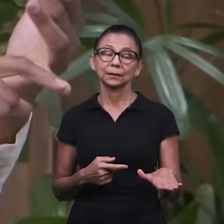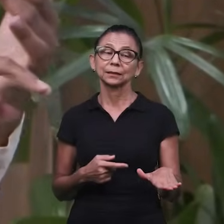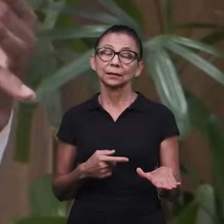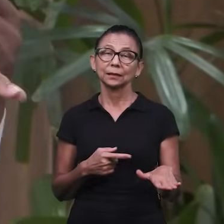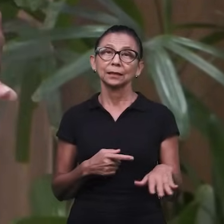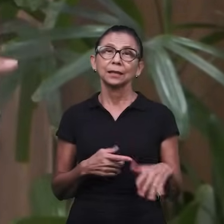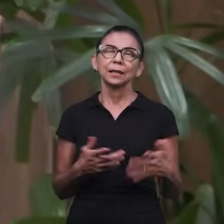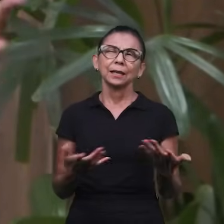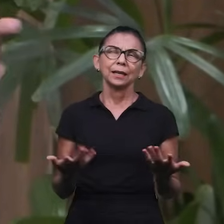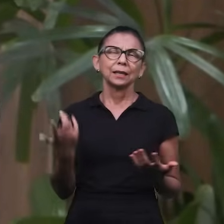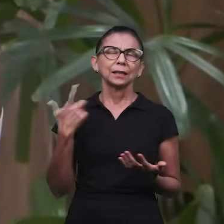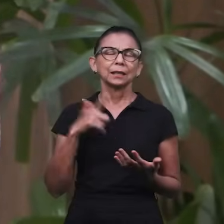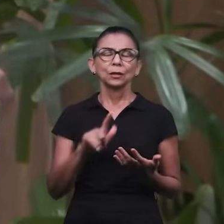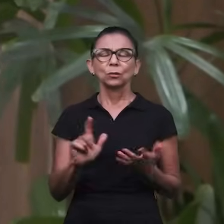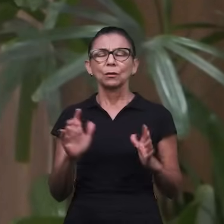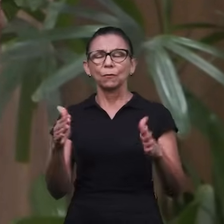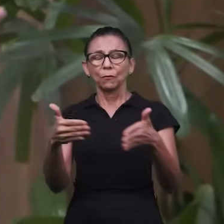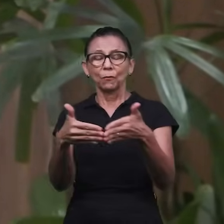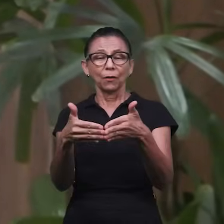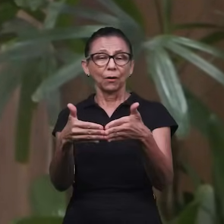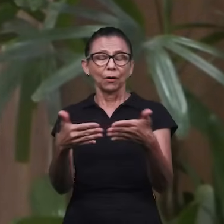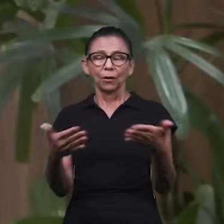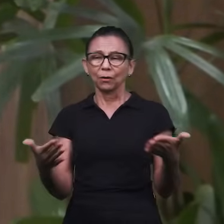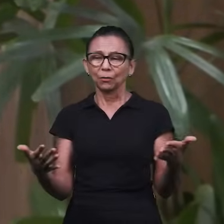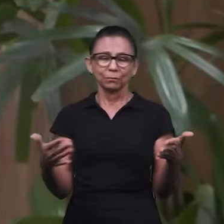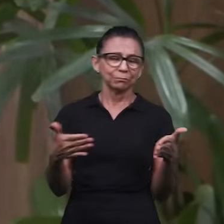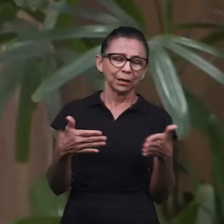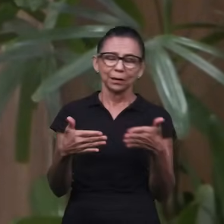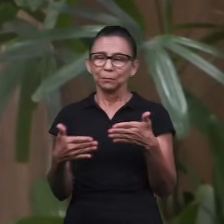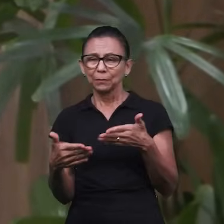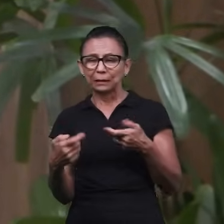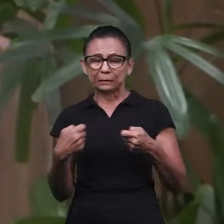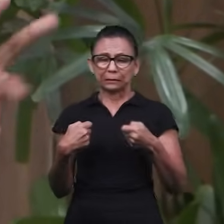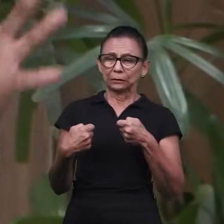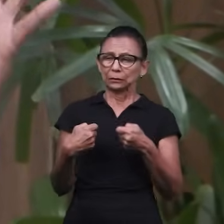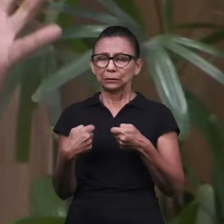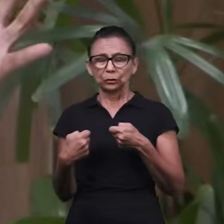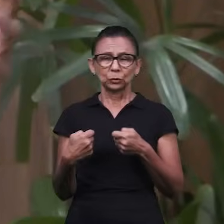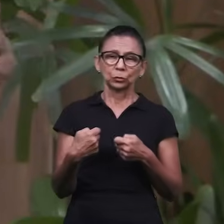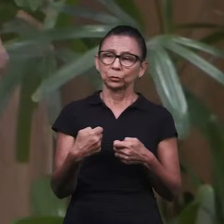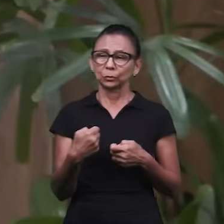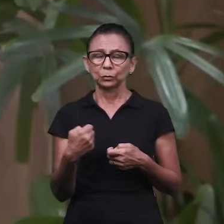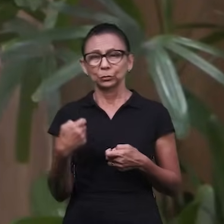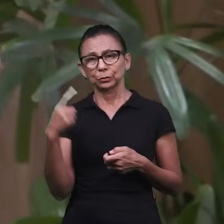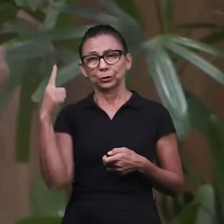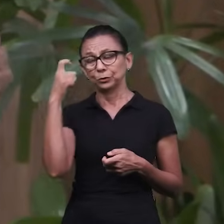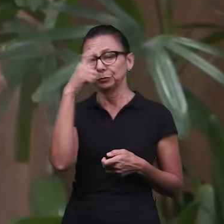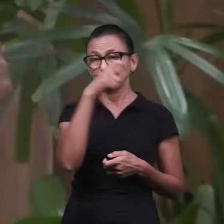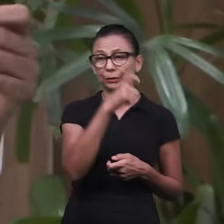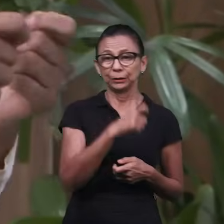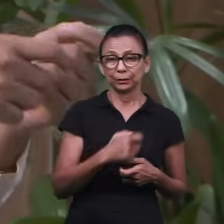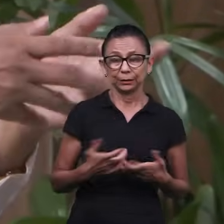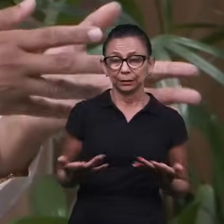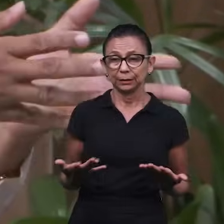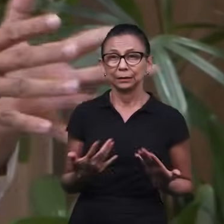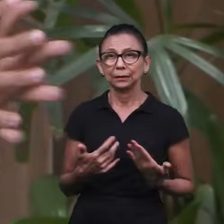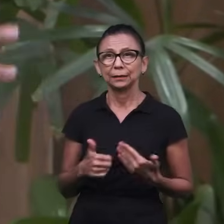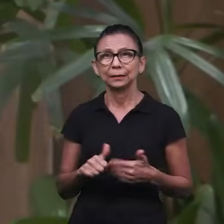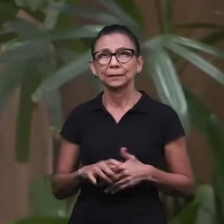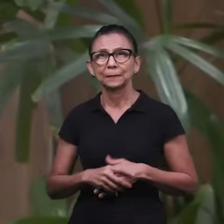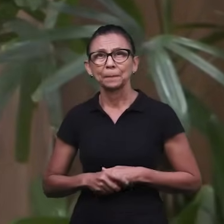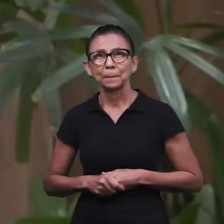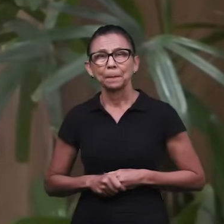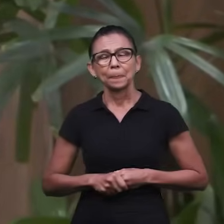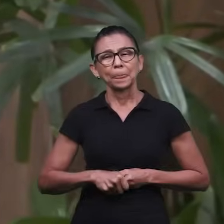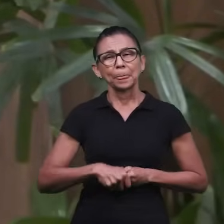de concentração, de foco, dificuldade de autocontrole, dificuldade em obedecer,